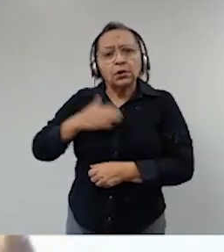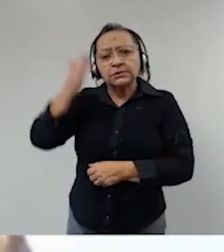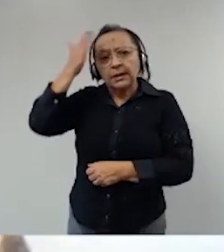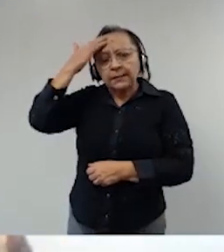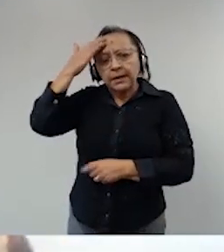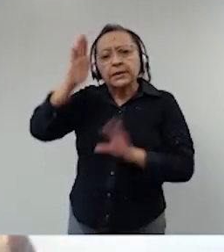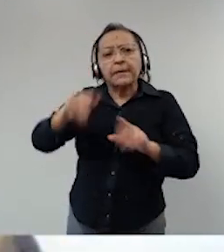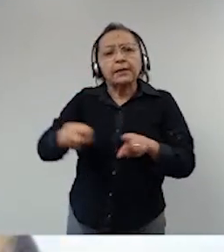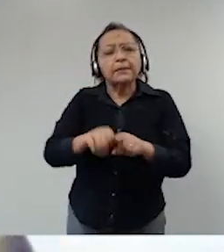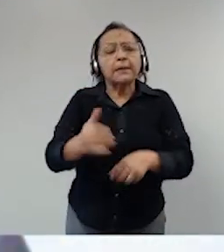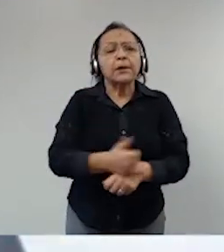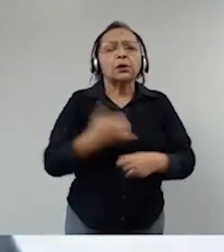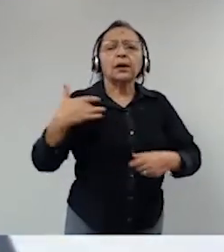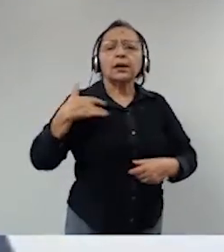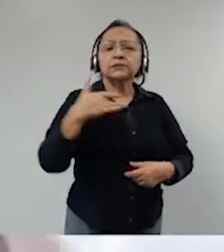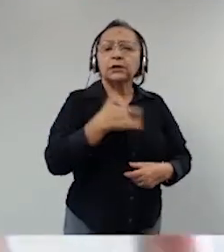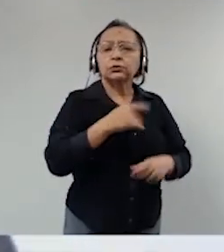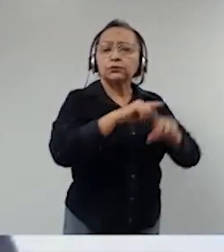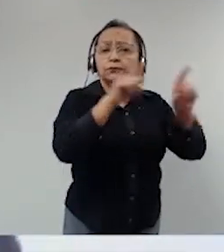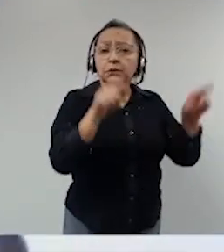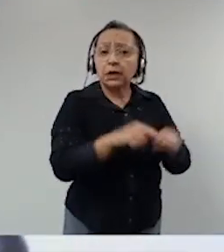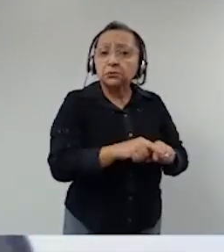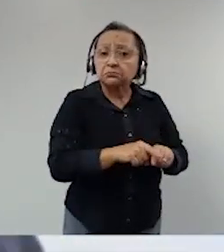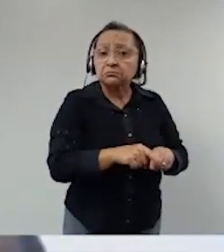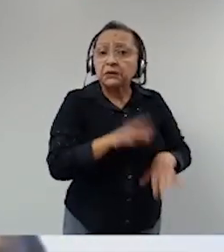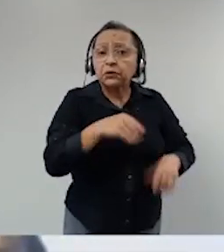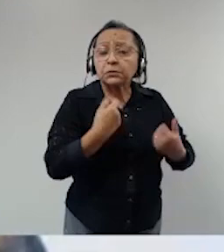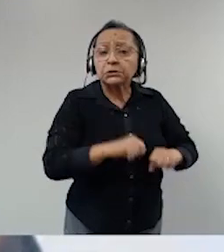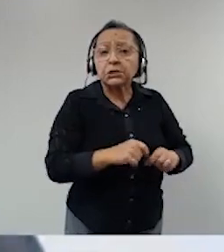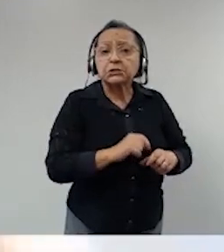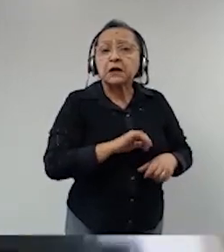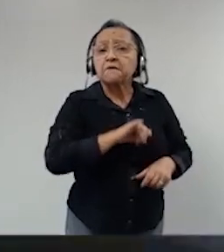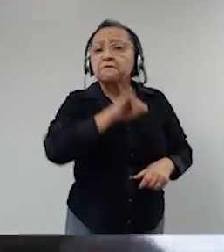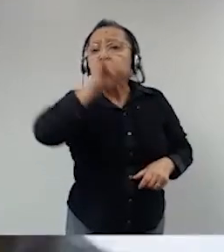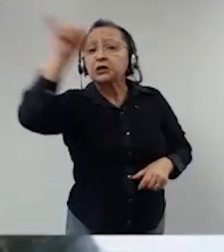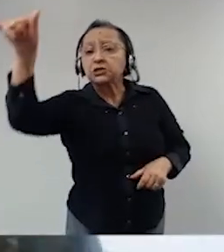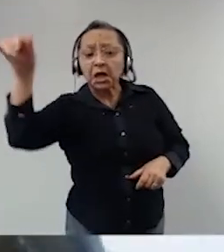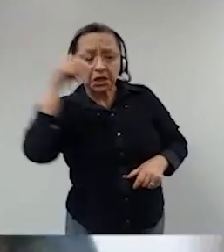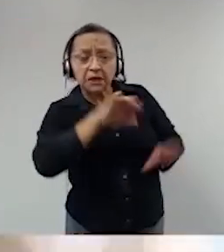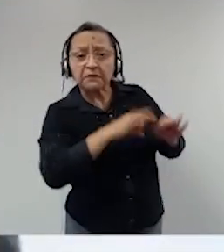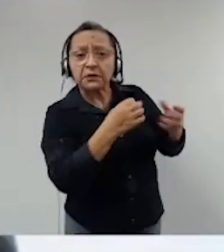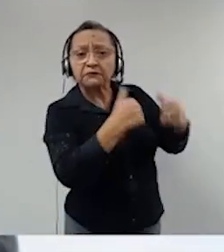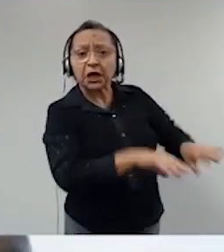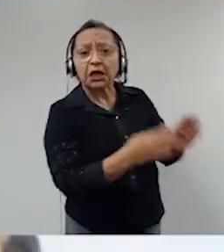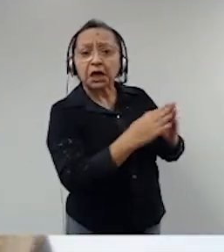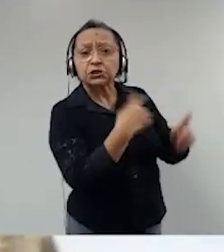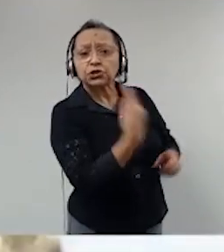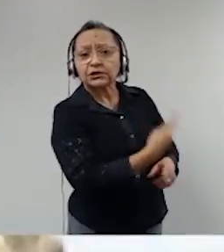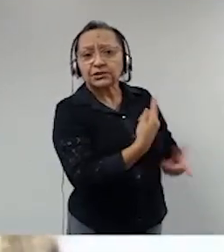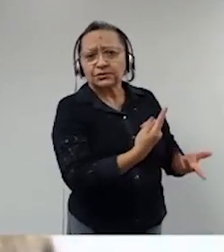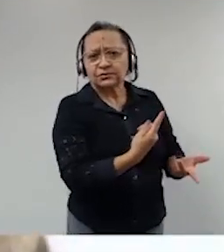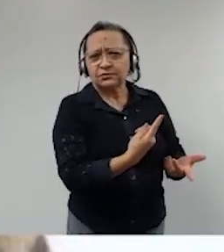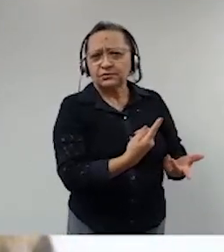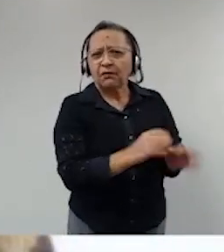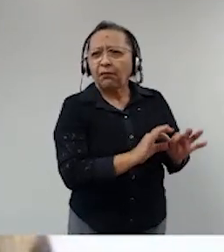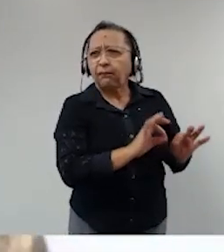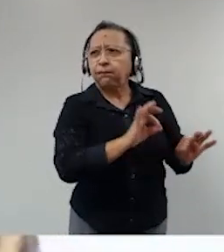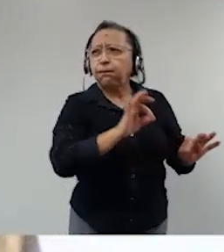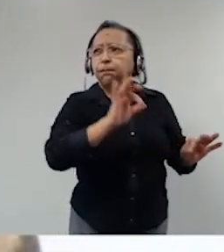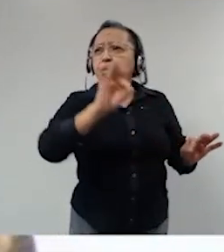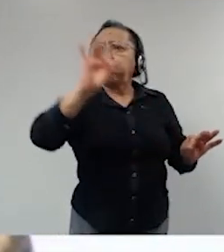do funcionário, que talvez não precise se deslocar e deixar sua família em casa, porque precisa viajar para longe. Então, acho que são